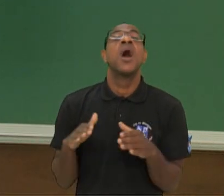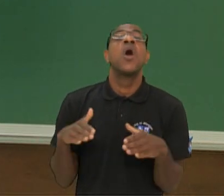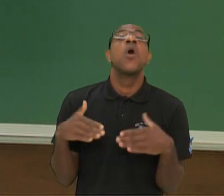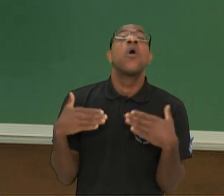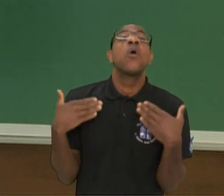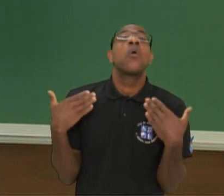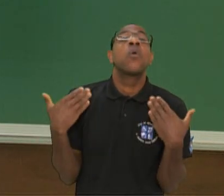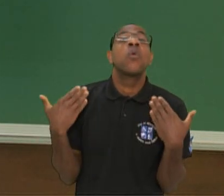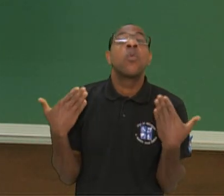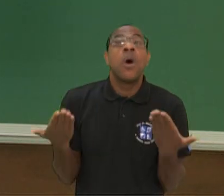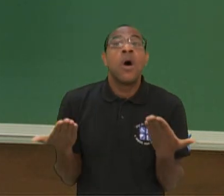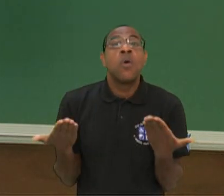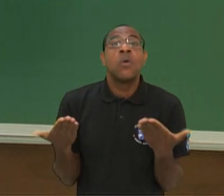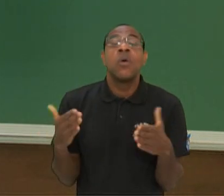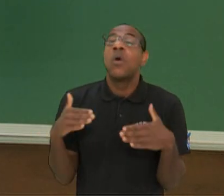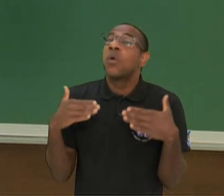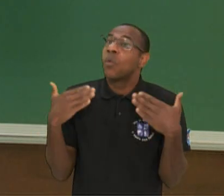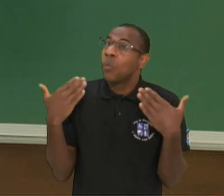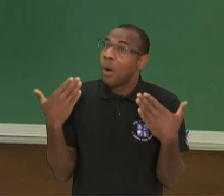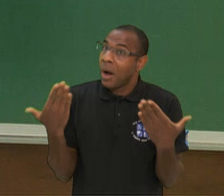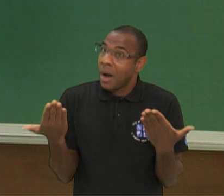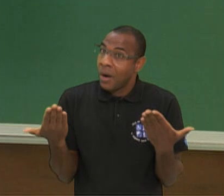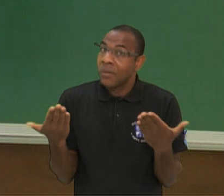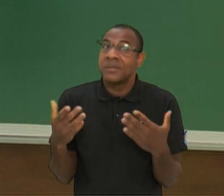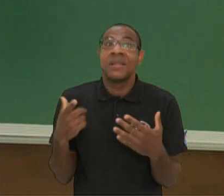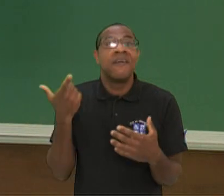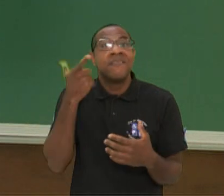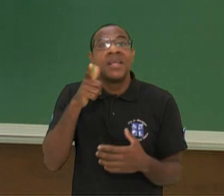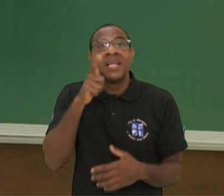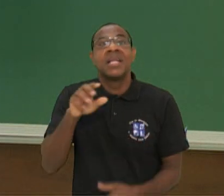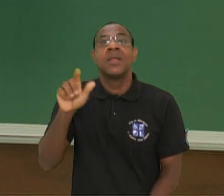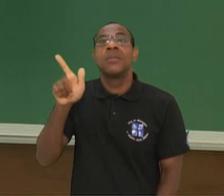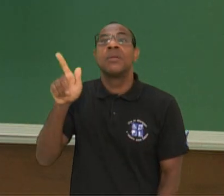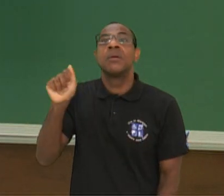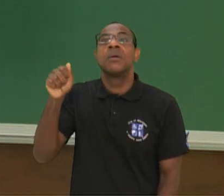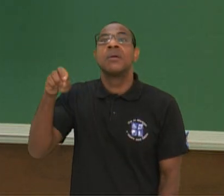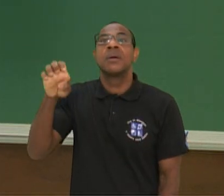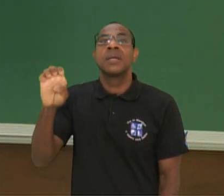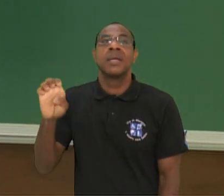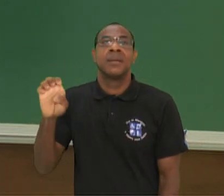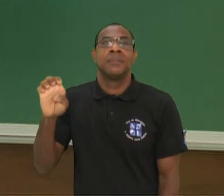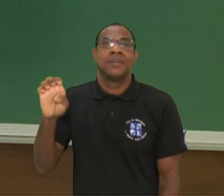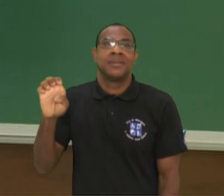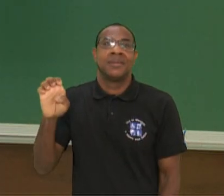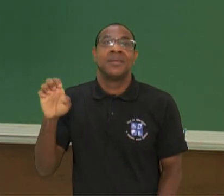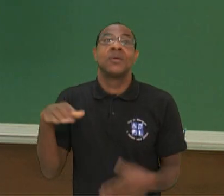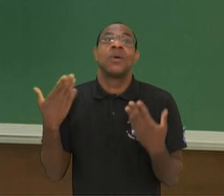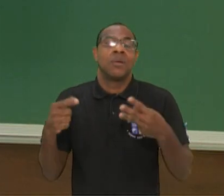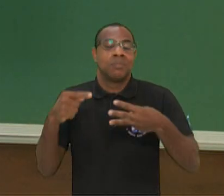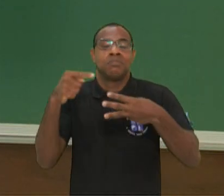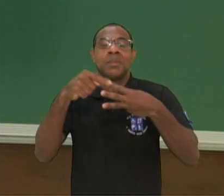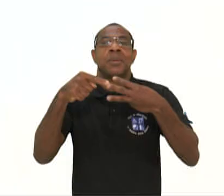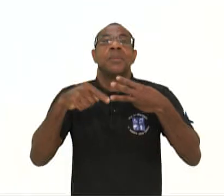vencendo o game? Então eles estão disputando o game. E qual está vencendo? Roger Federer, o Kevin Anderson ou está